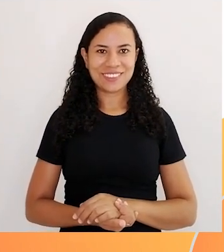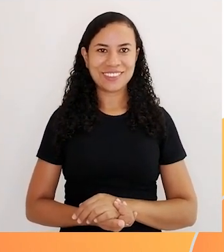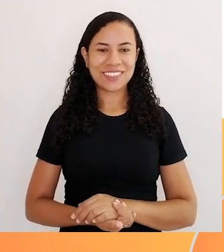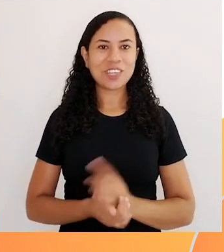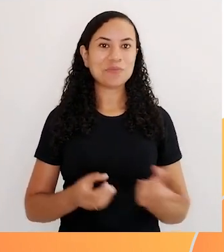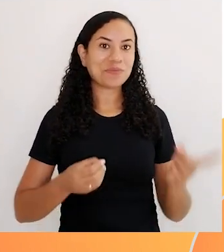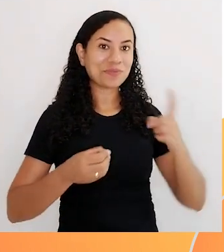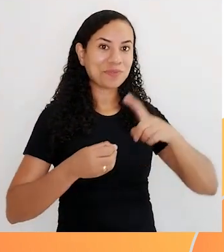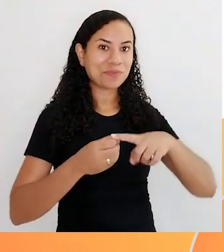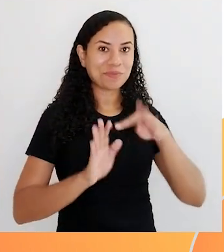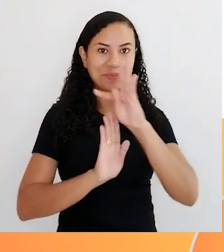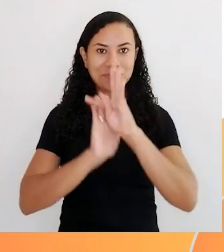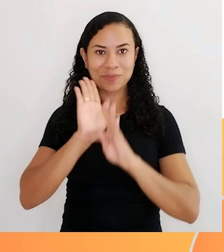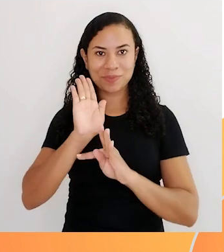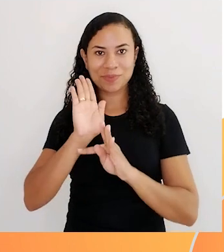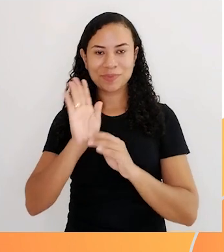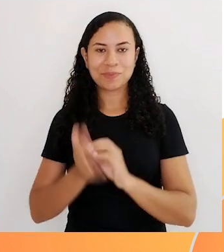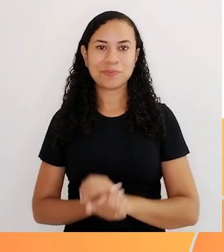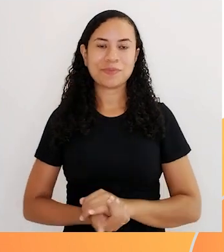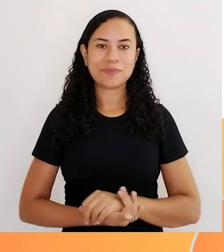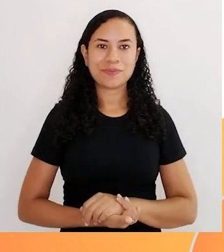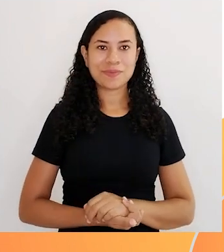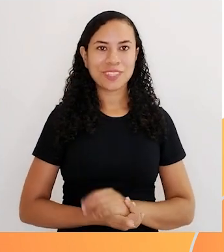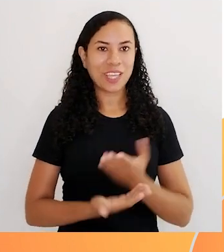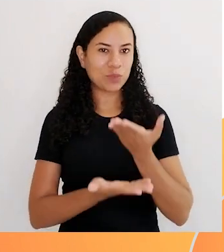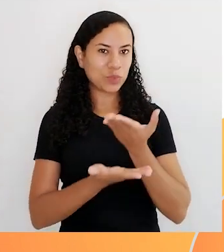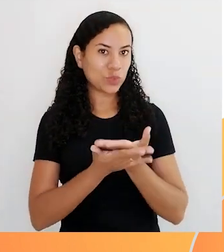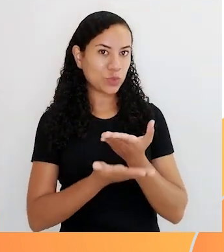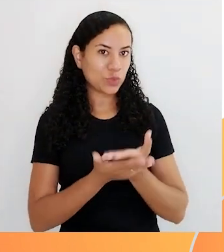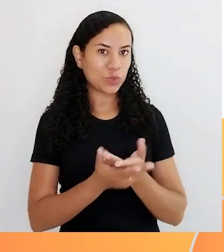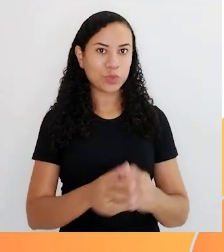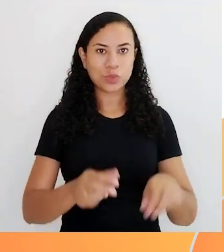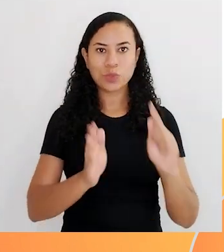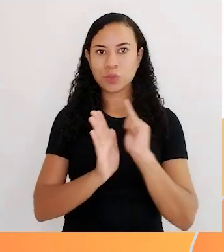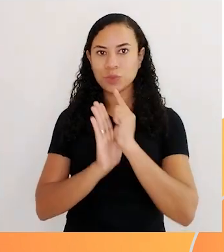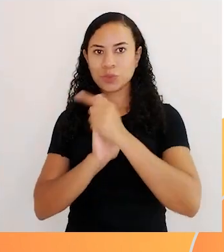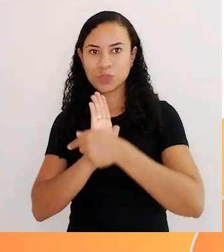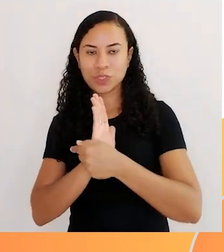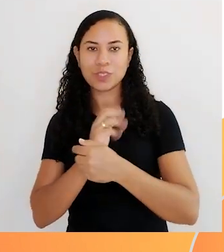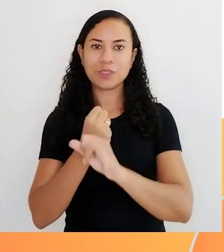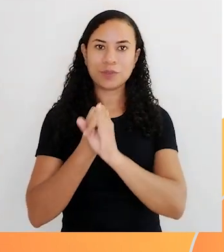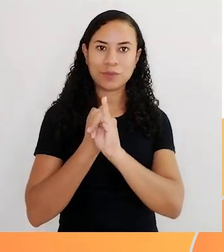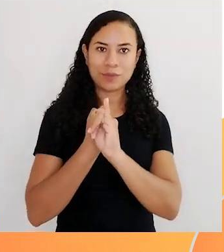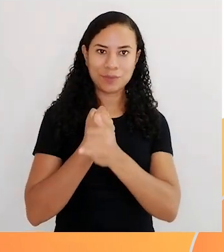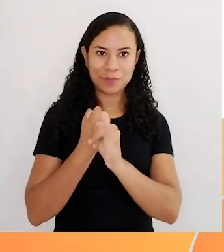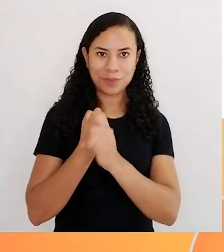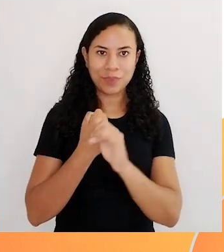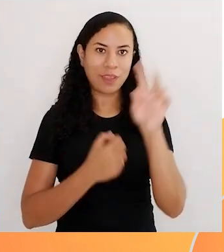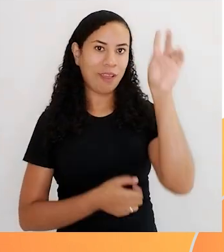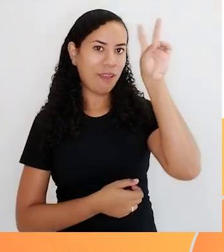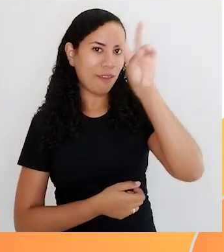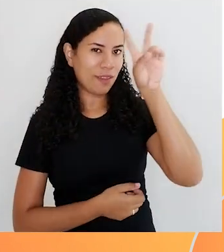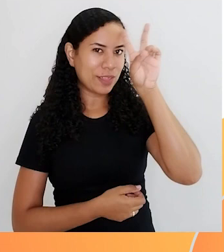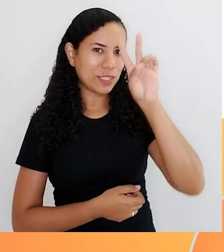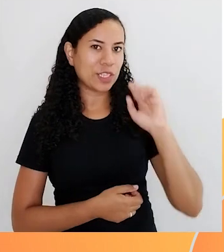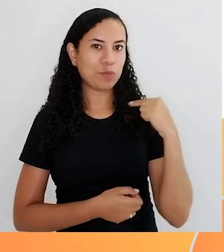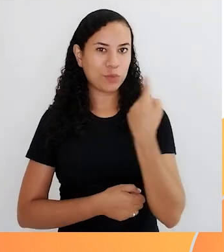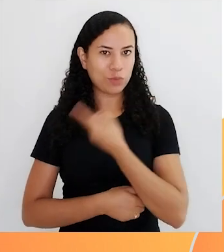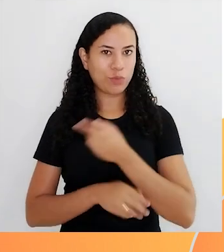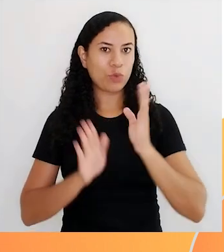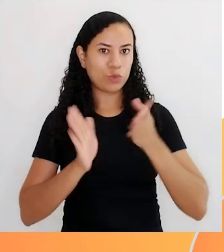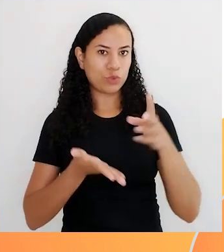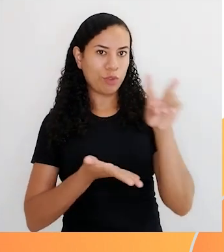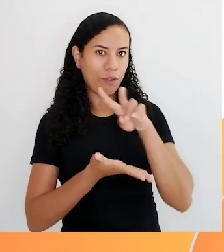Voltando ao texto, estamos estudando o gênero crônica. Lembrando que lemos uma crônica de